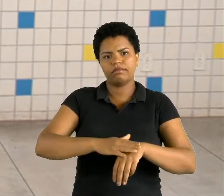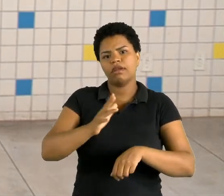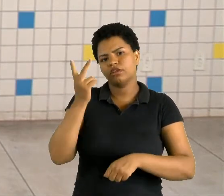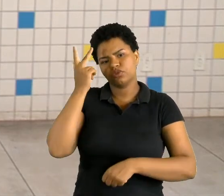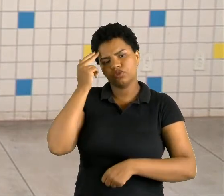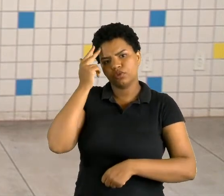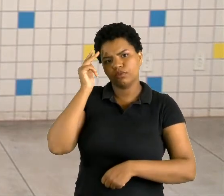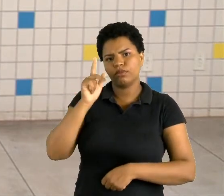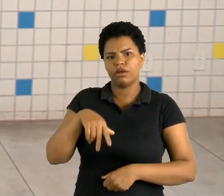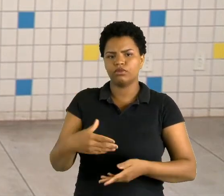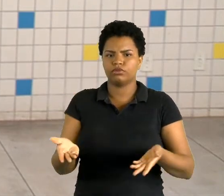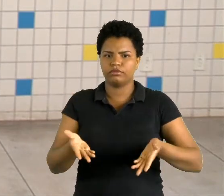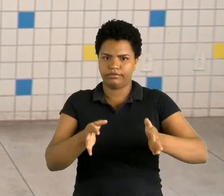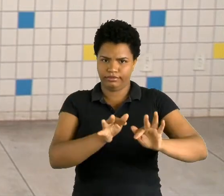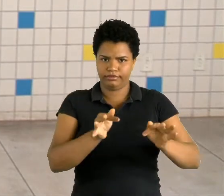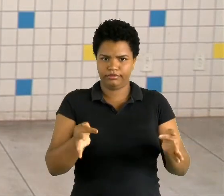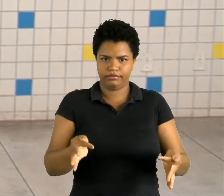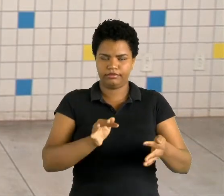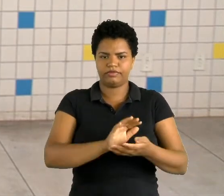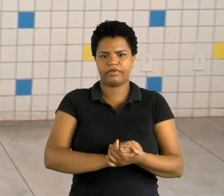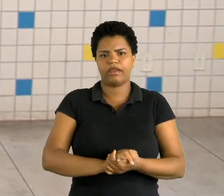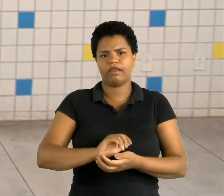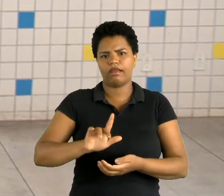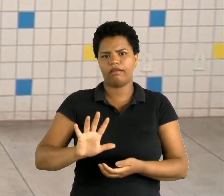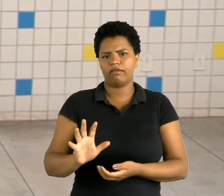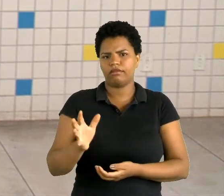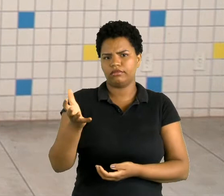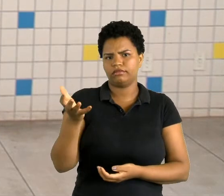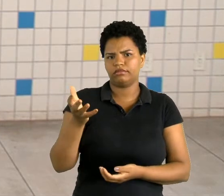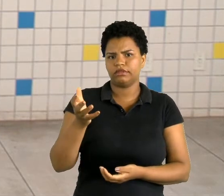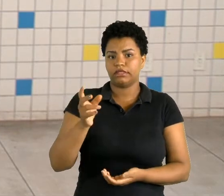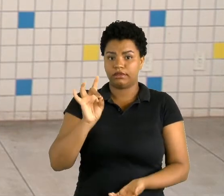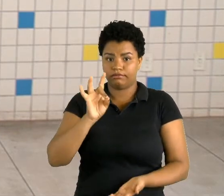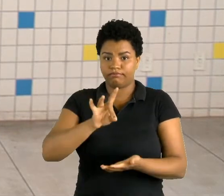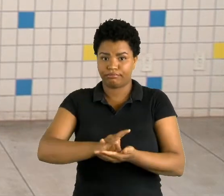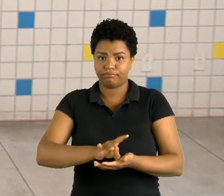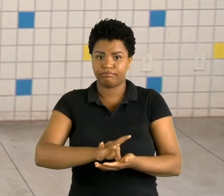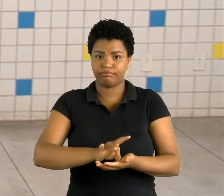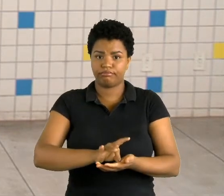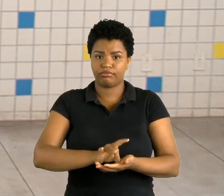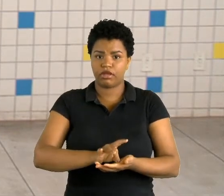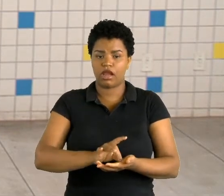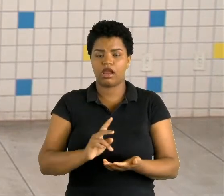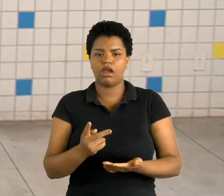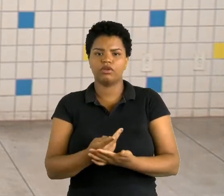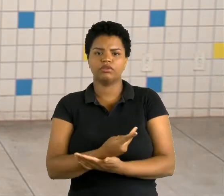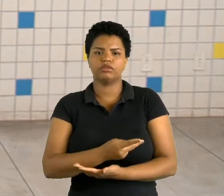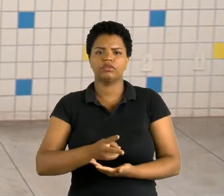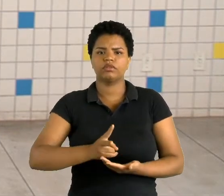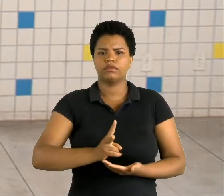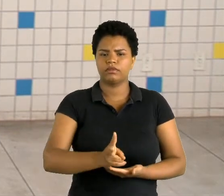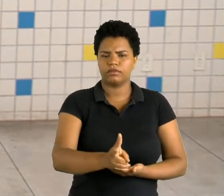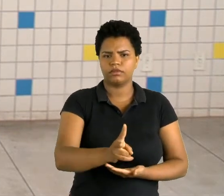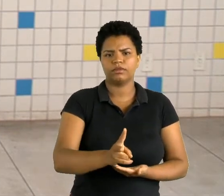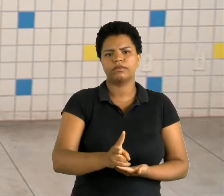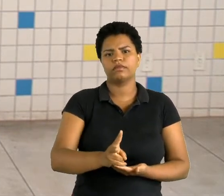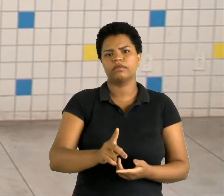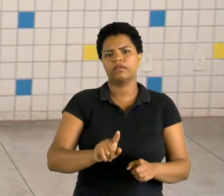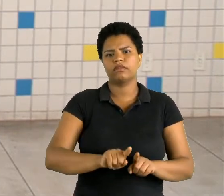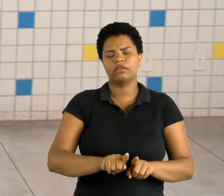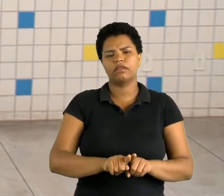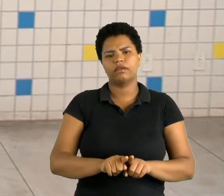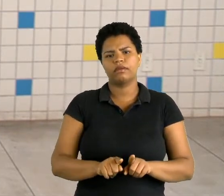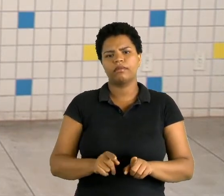simple present, tá? Então, são em situações, em fatos, em situações permanentes e em situações habituais,